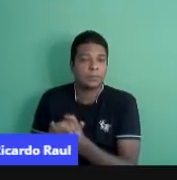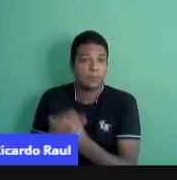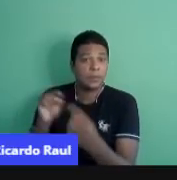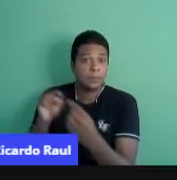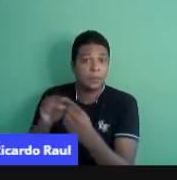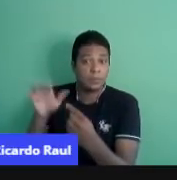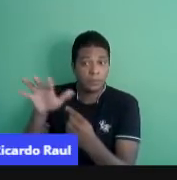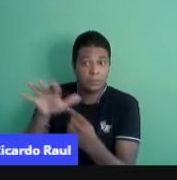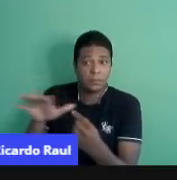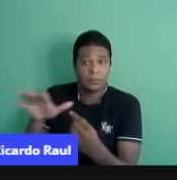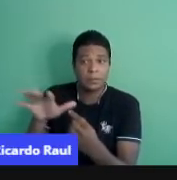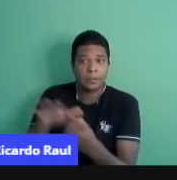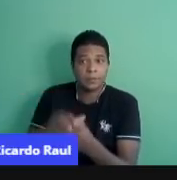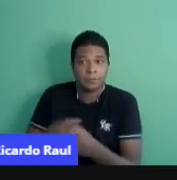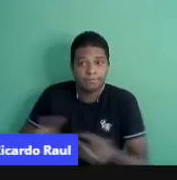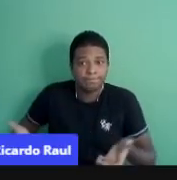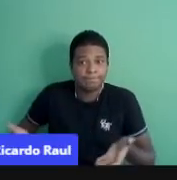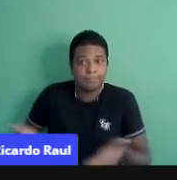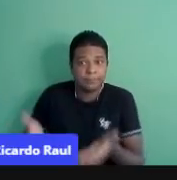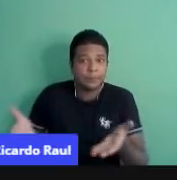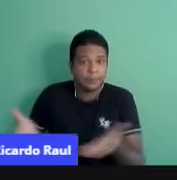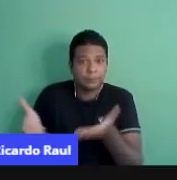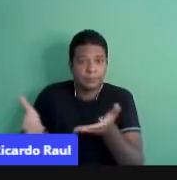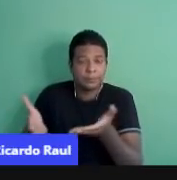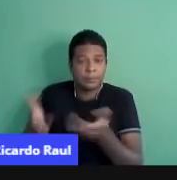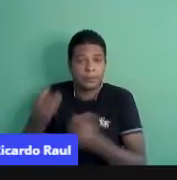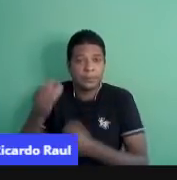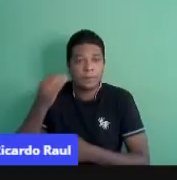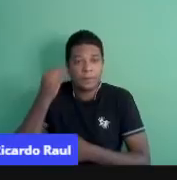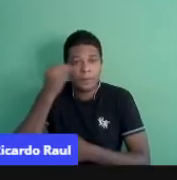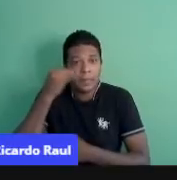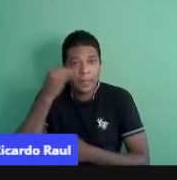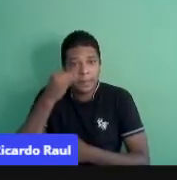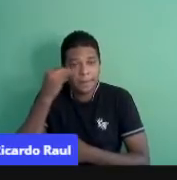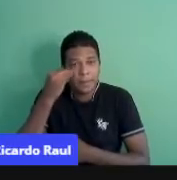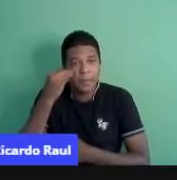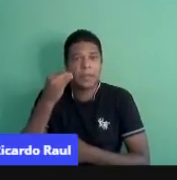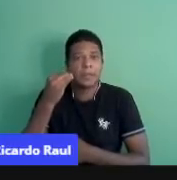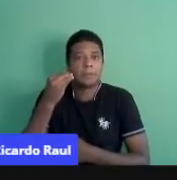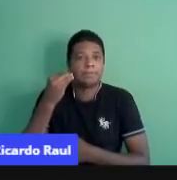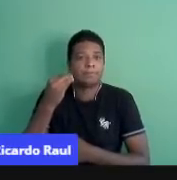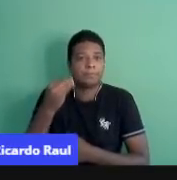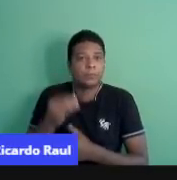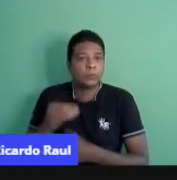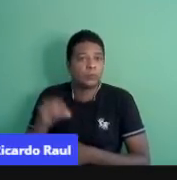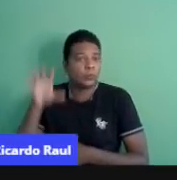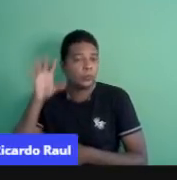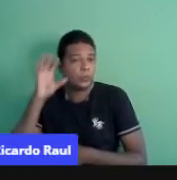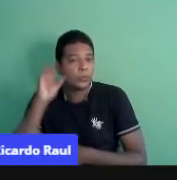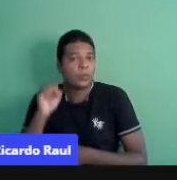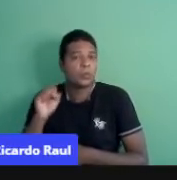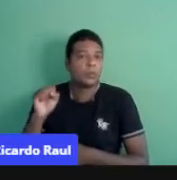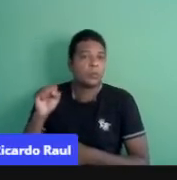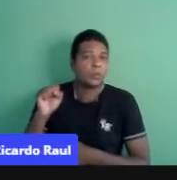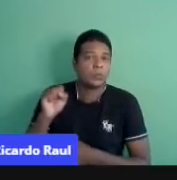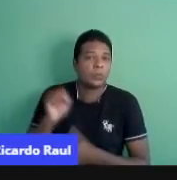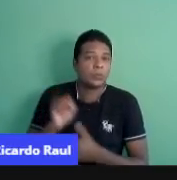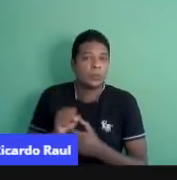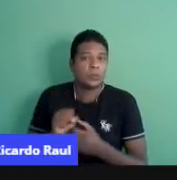é incentivar as crianças a terem experiências por meio da intensidade dos sons e